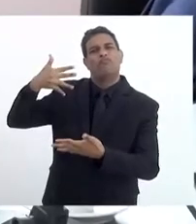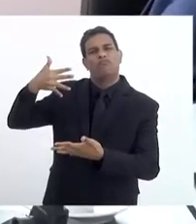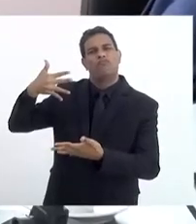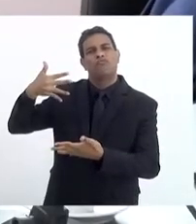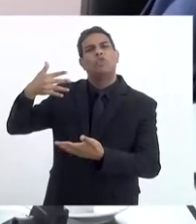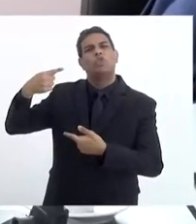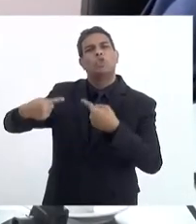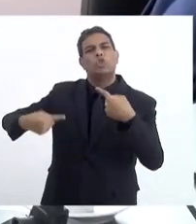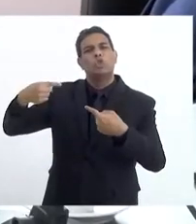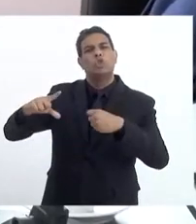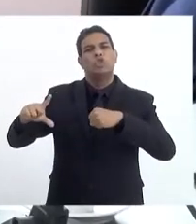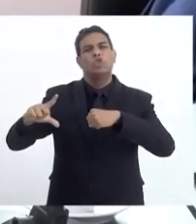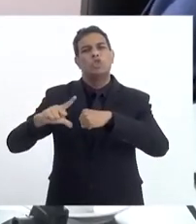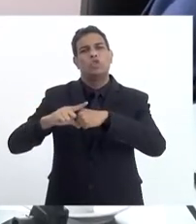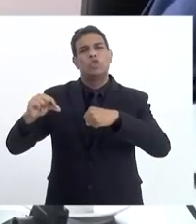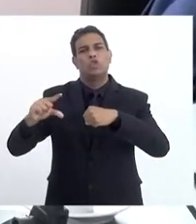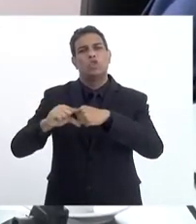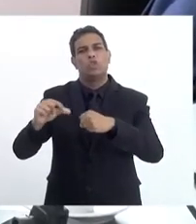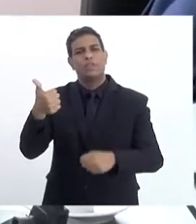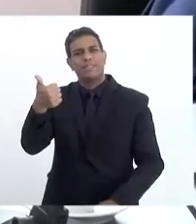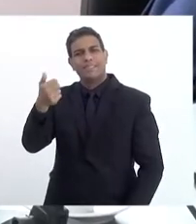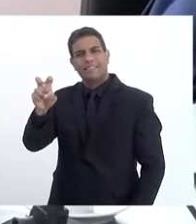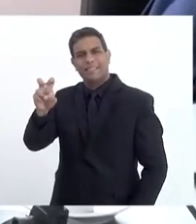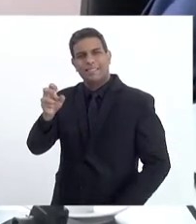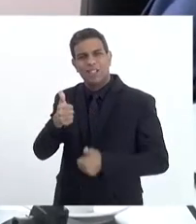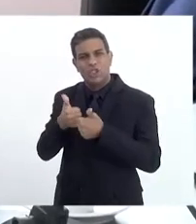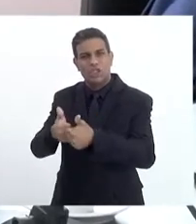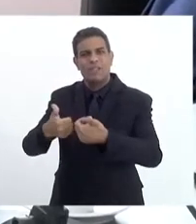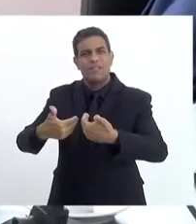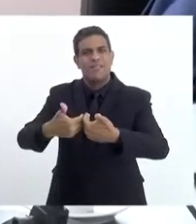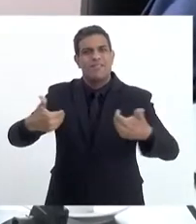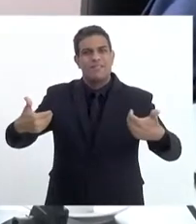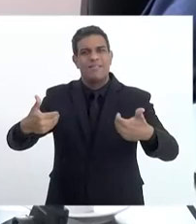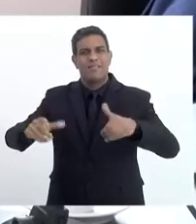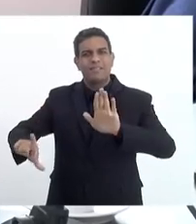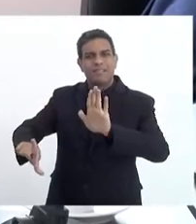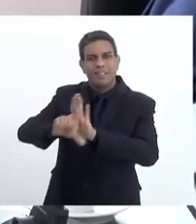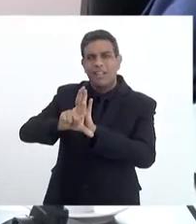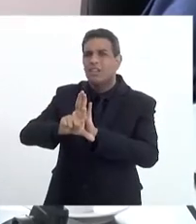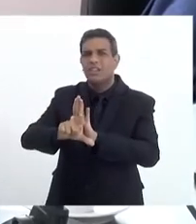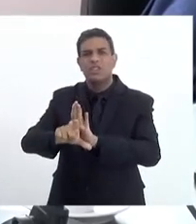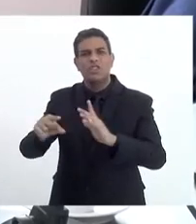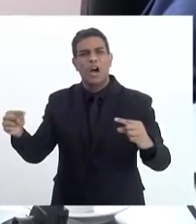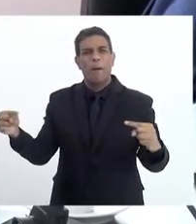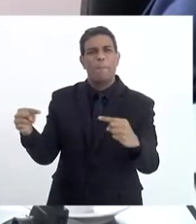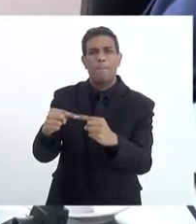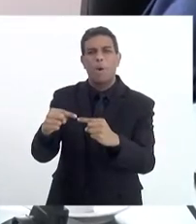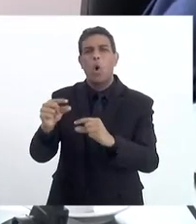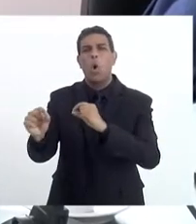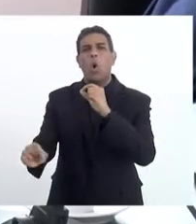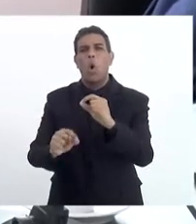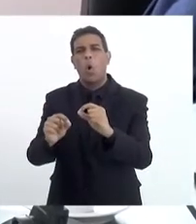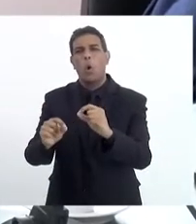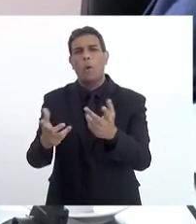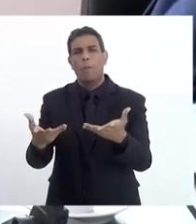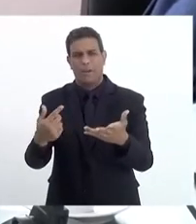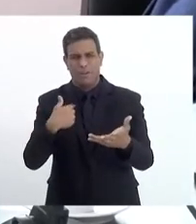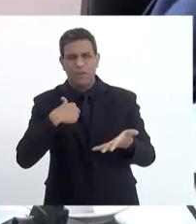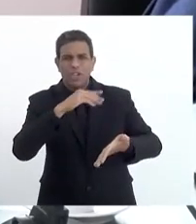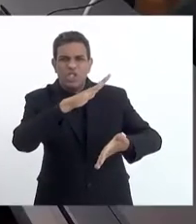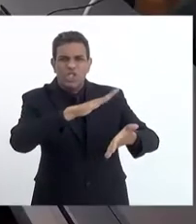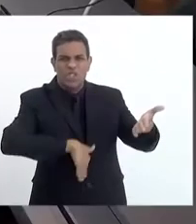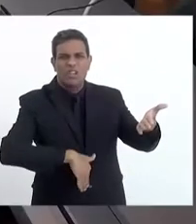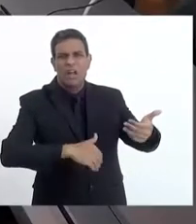no seu artigo 5º já determina esse leito separado para a mãe de natimorta. Então vou tirar de pauta